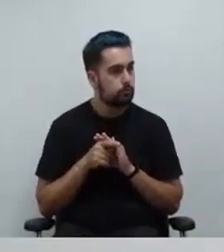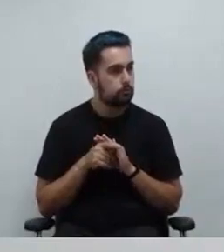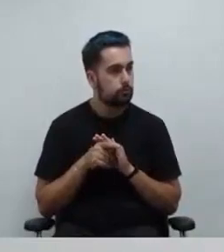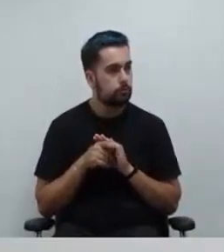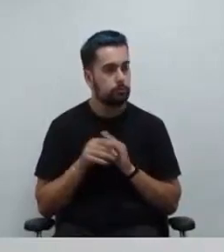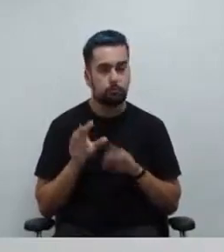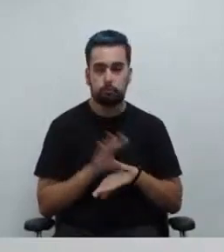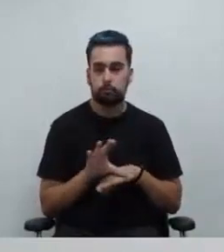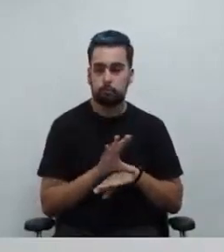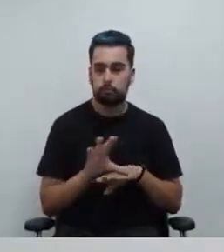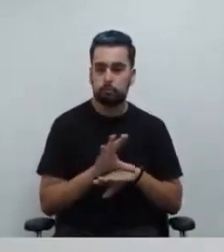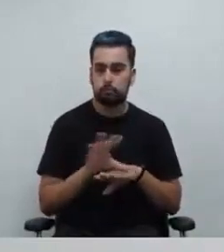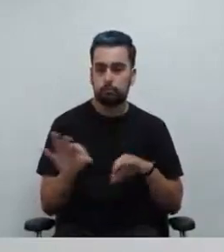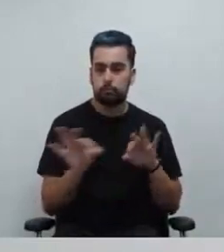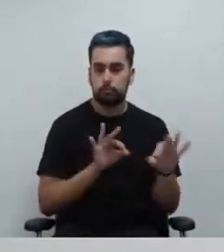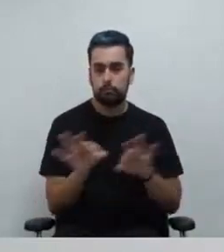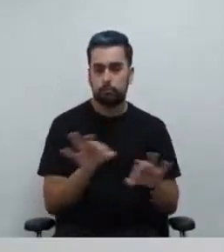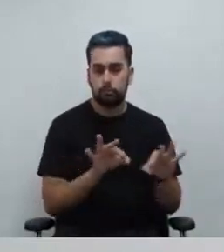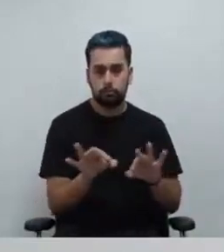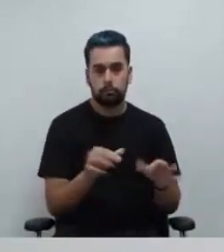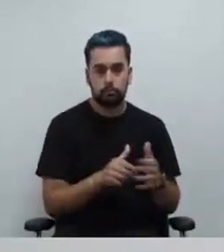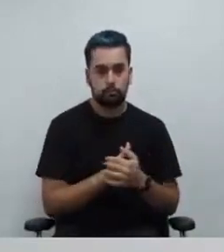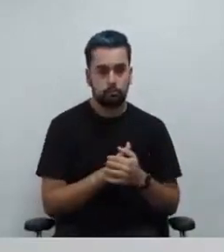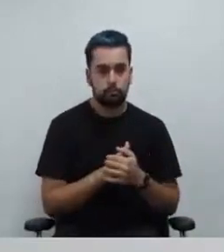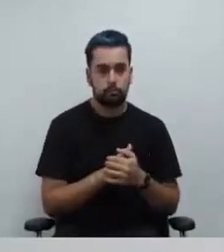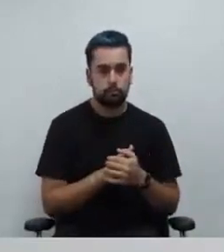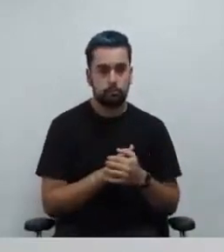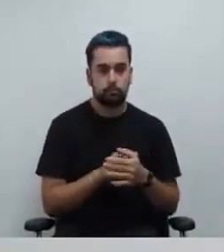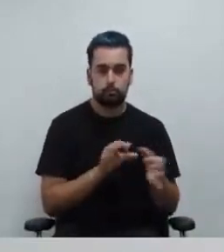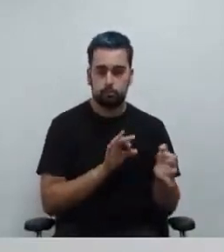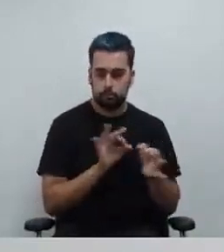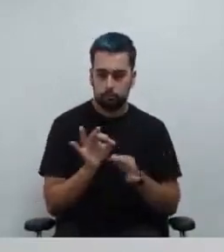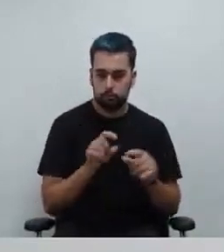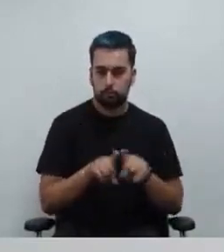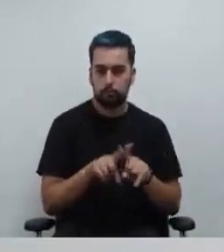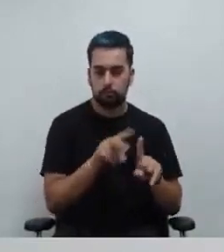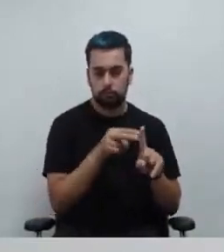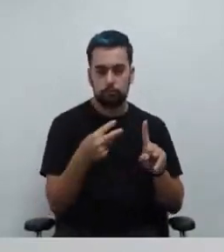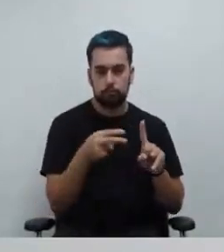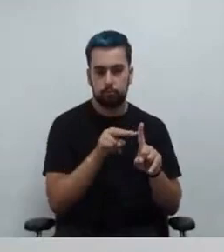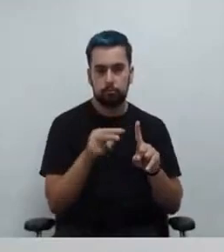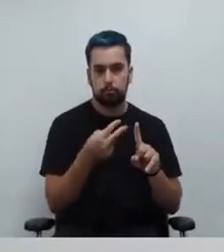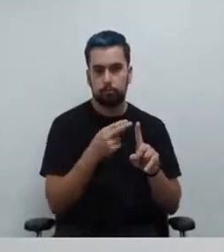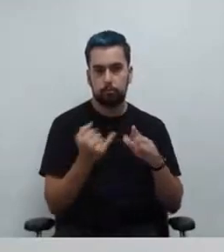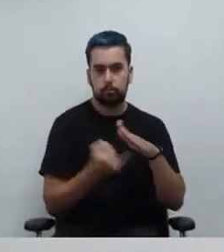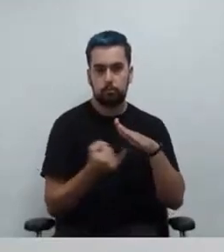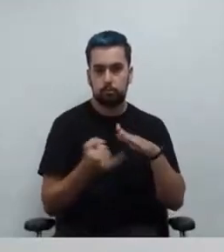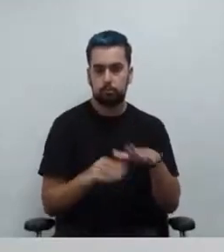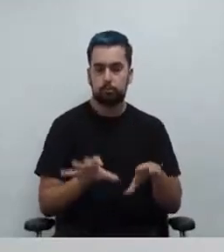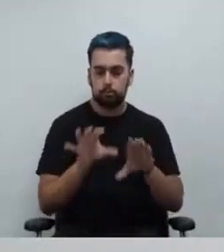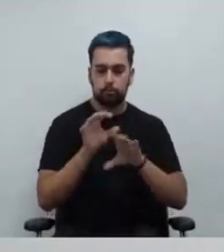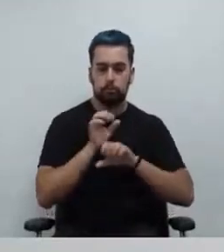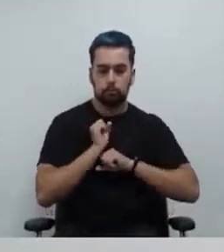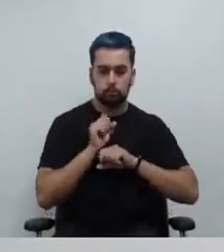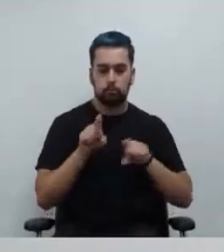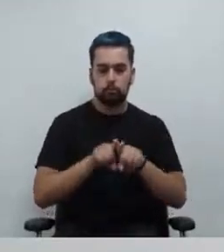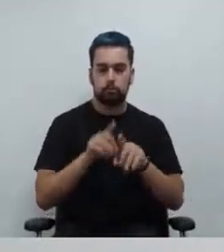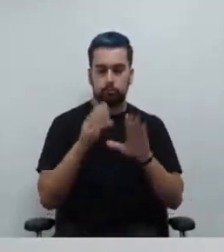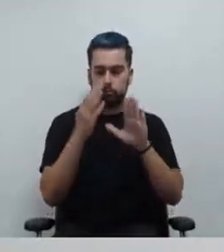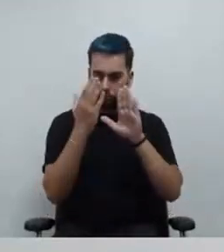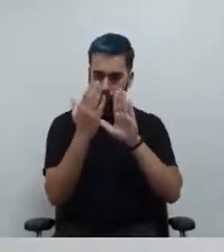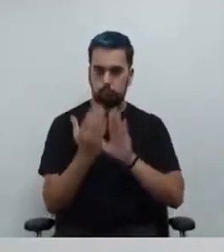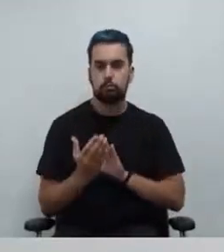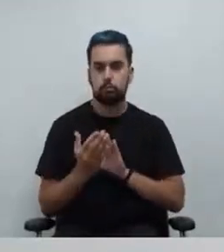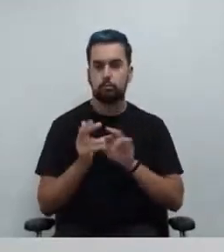um curso de preparação mais planejado do ponto de vista institucional da acolhida, que enfrente